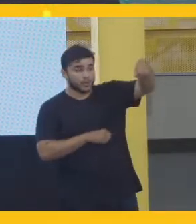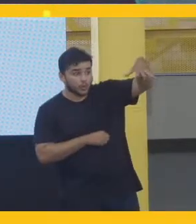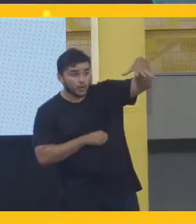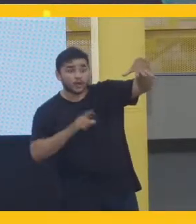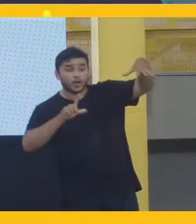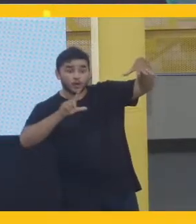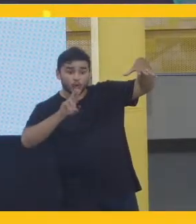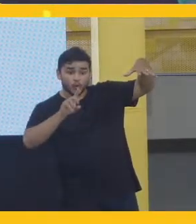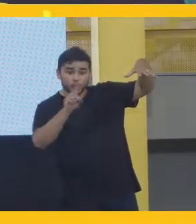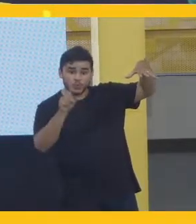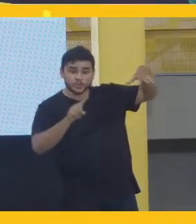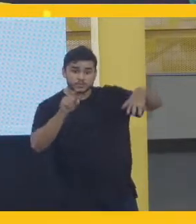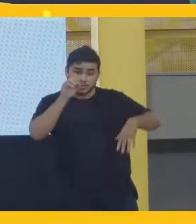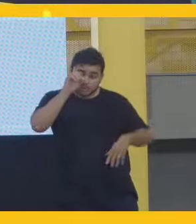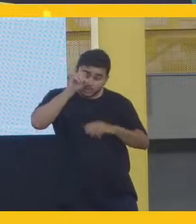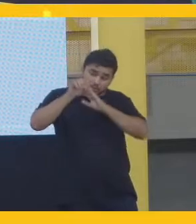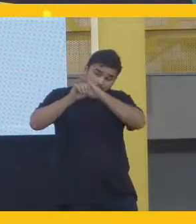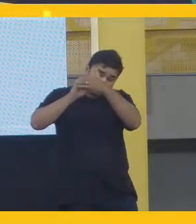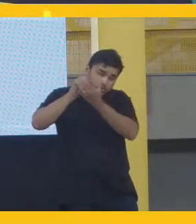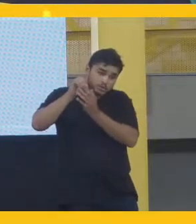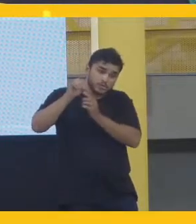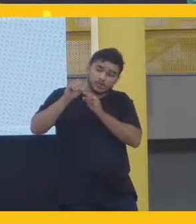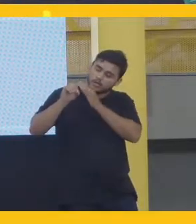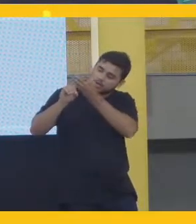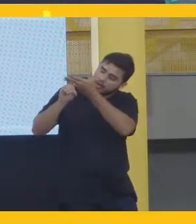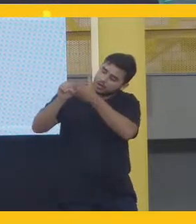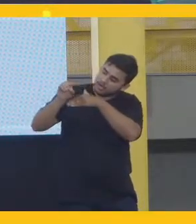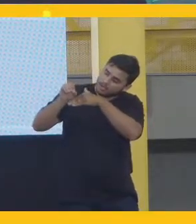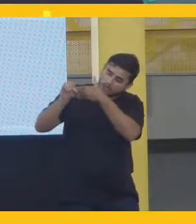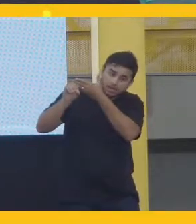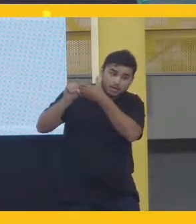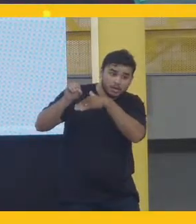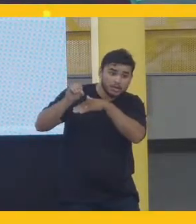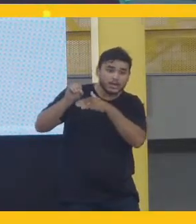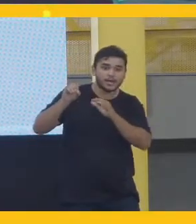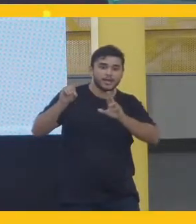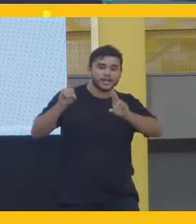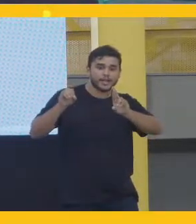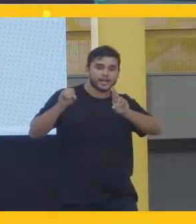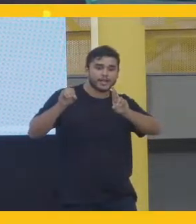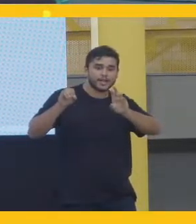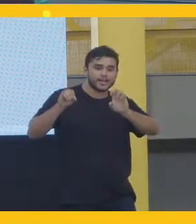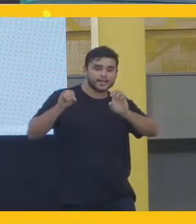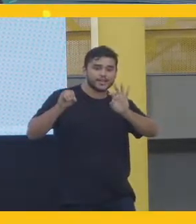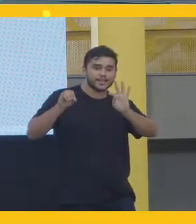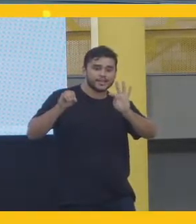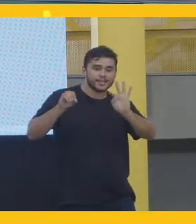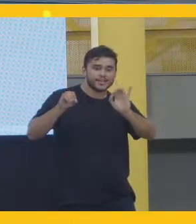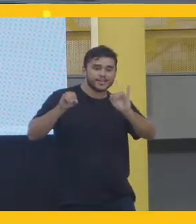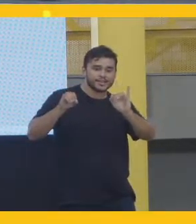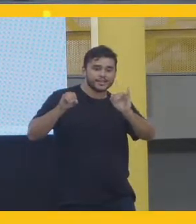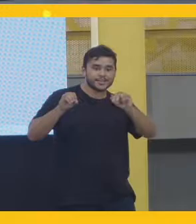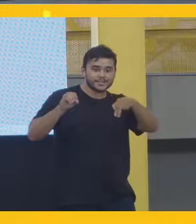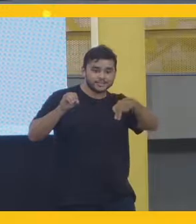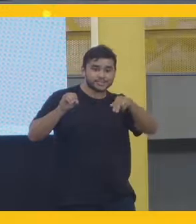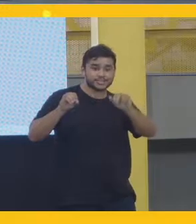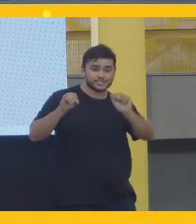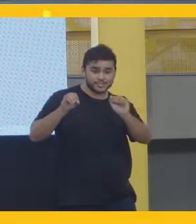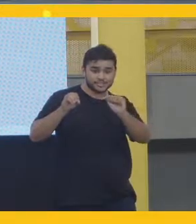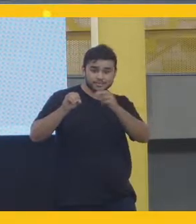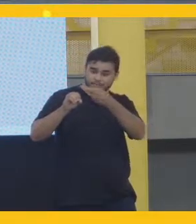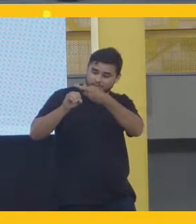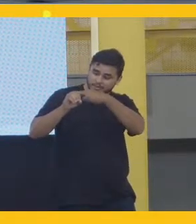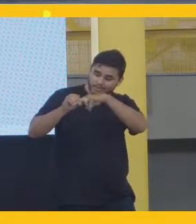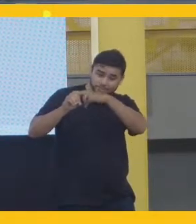retina. Bom, então a gente já entendeu que a gente só vê se luz chegar aos nossos olhos. É